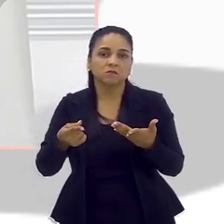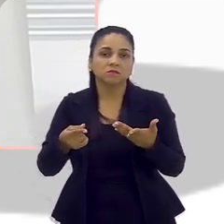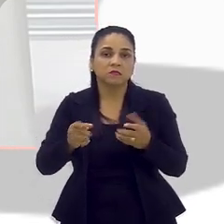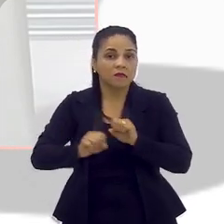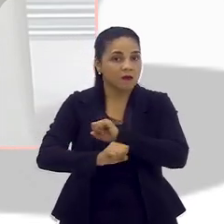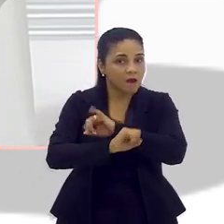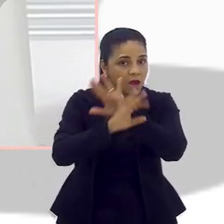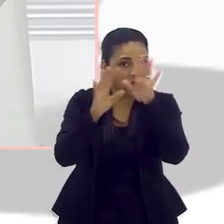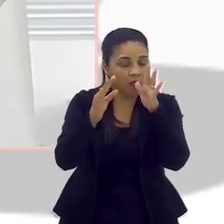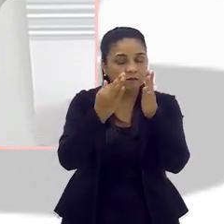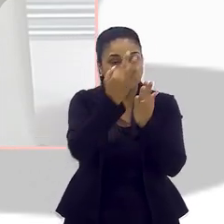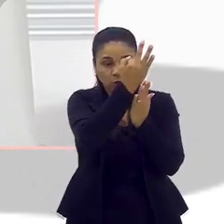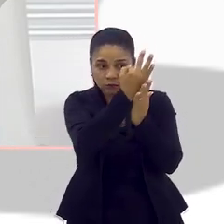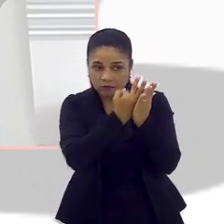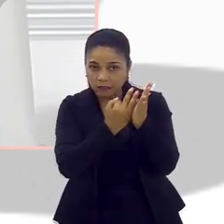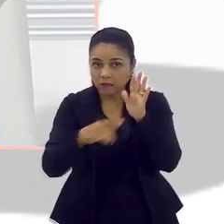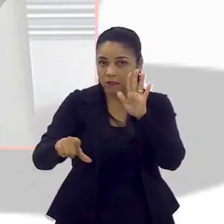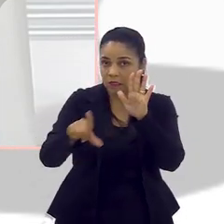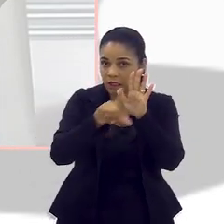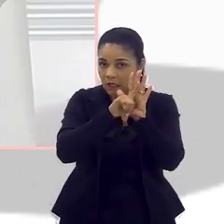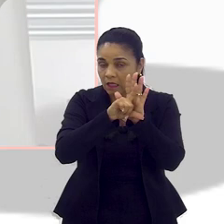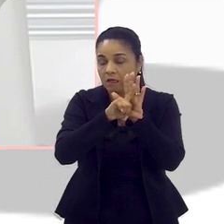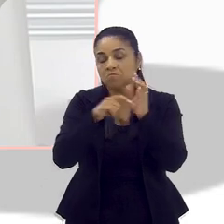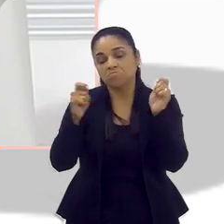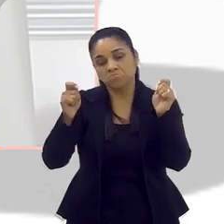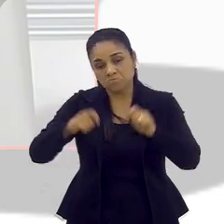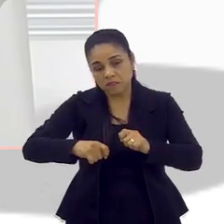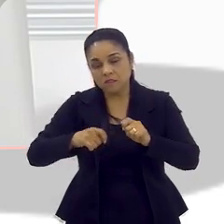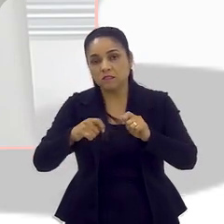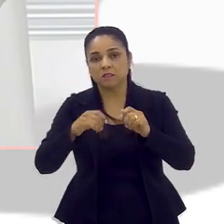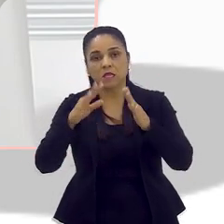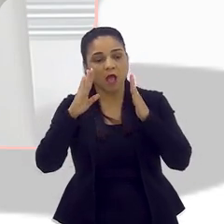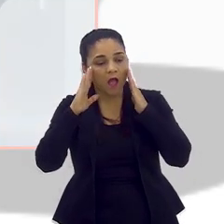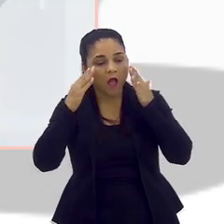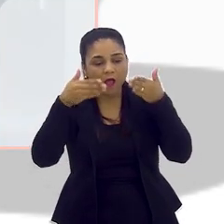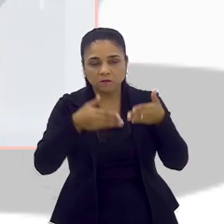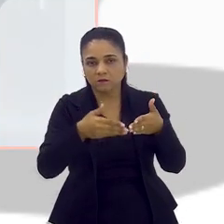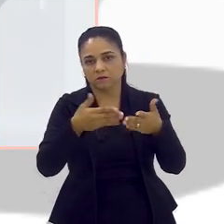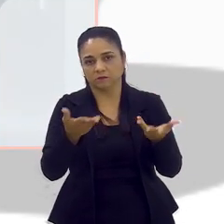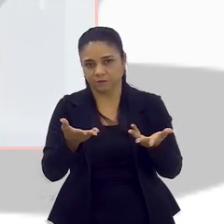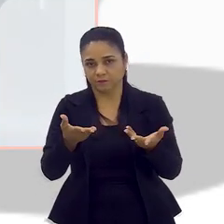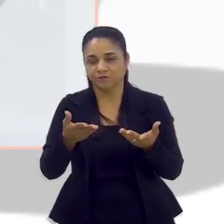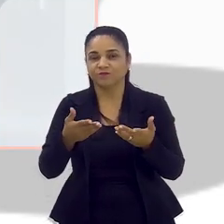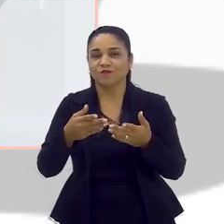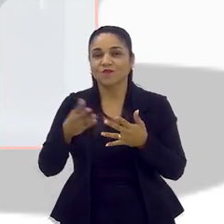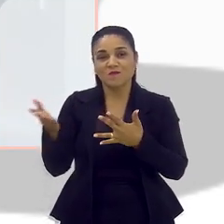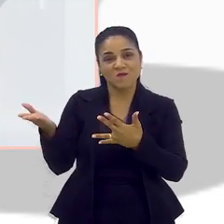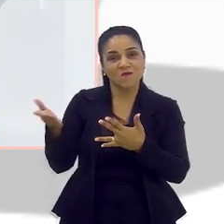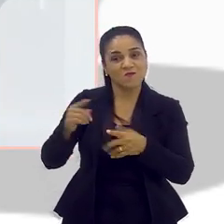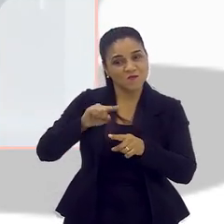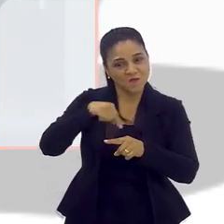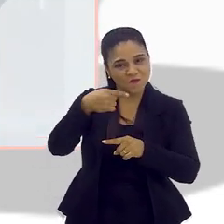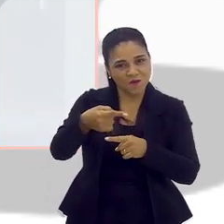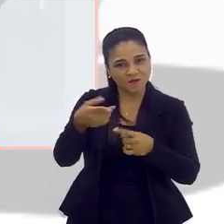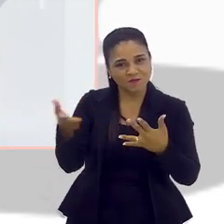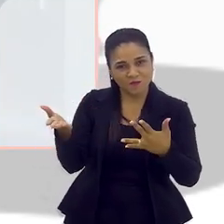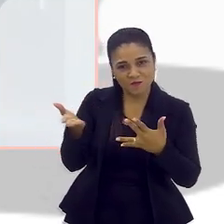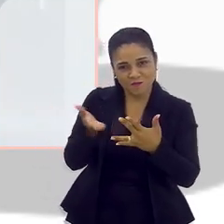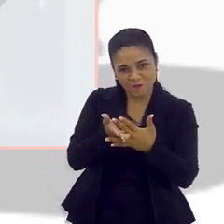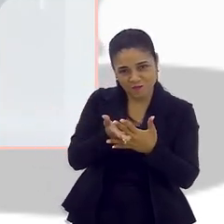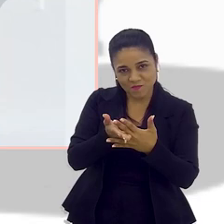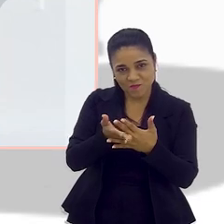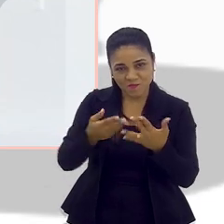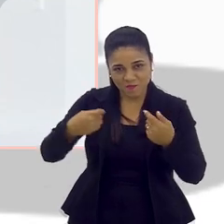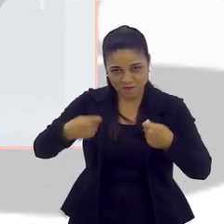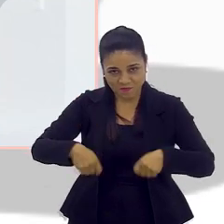se. Mas, assim, deixa claro no texto da nossa lei que isso precisa ser levado em consideração. Deputado, a gente vai falar então mais sobre esse assunto no próximo bloco,